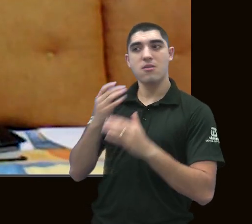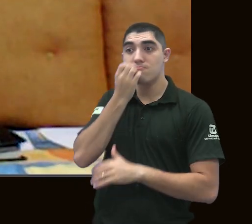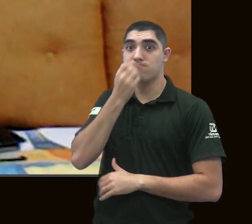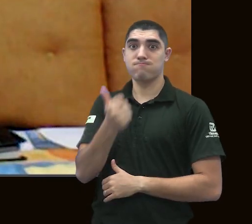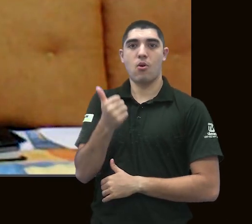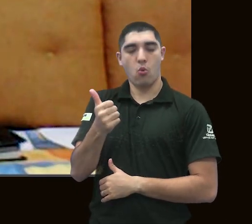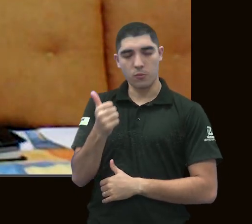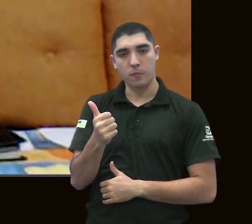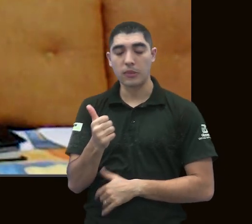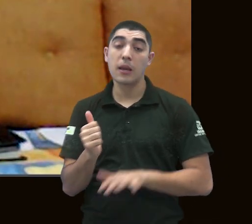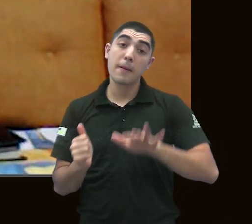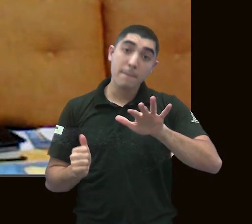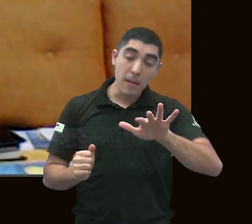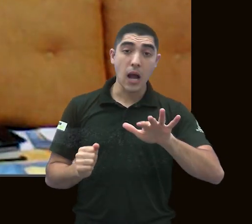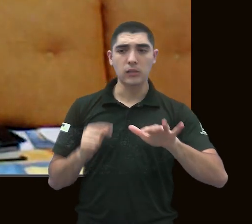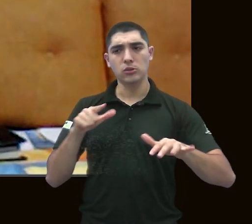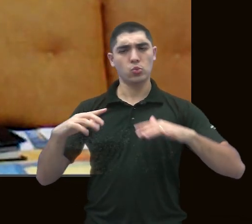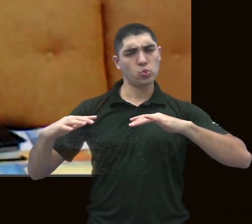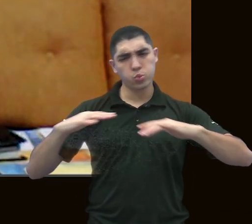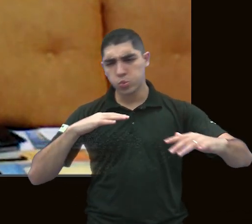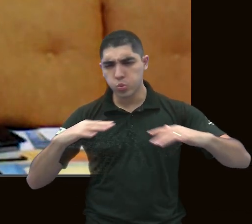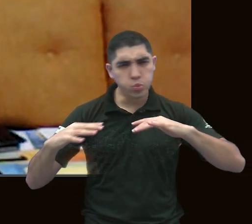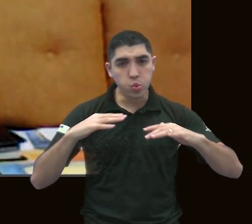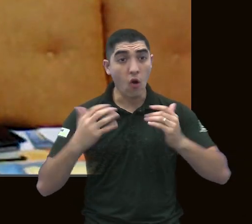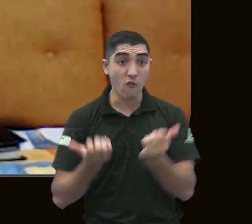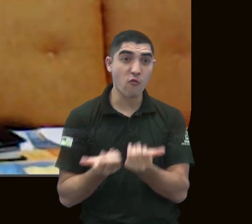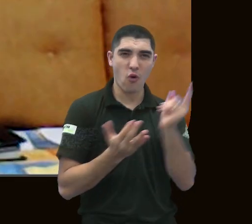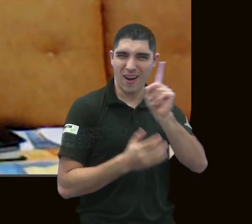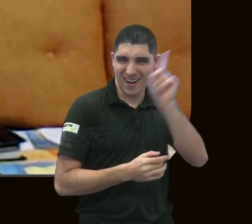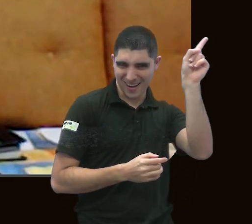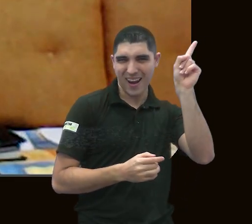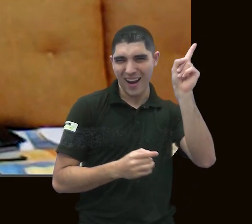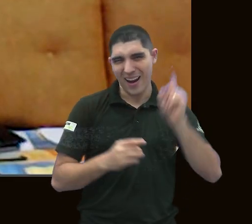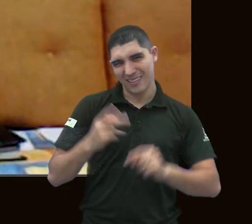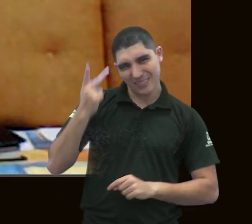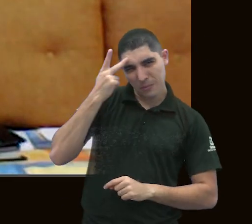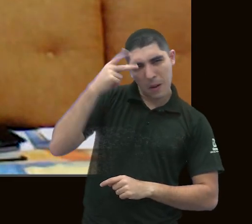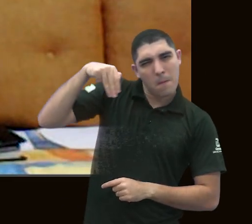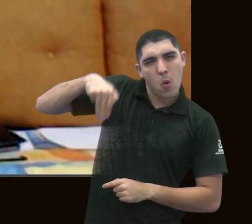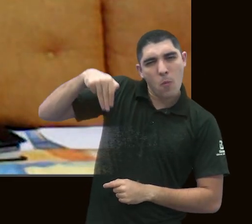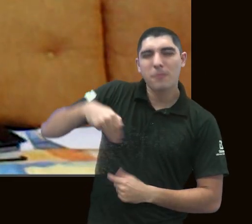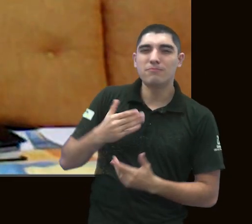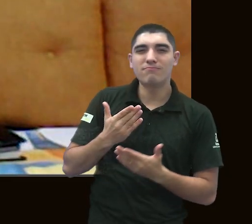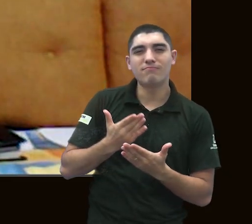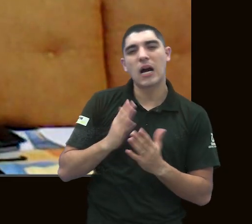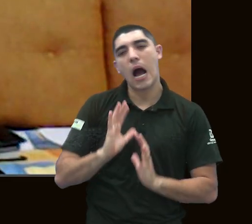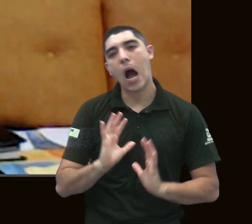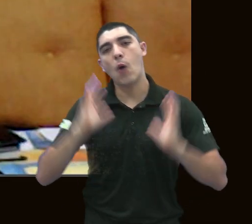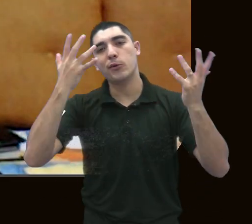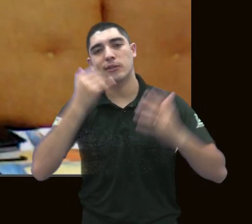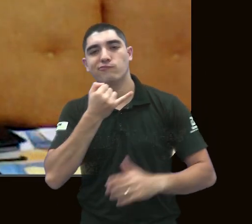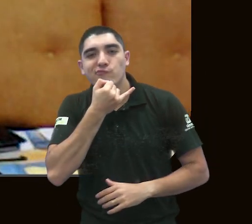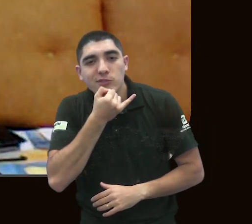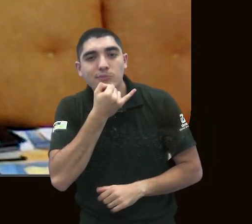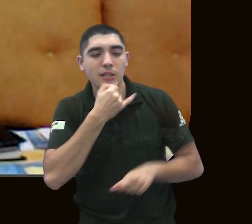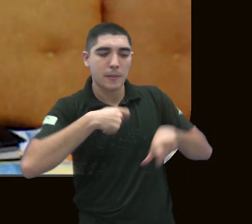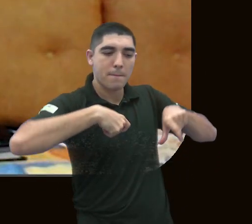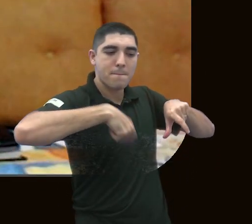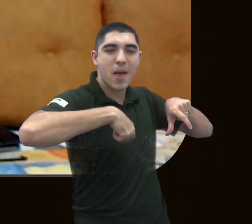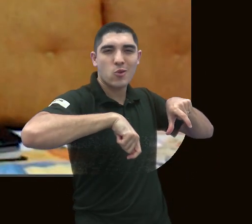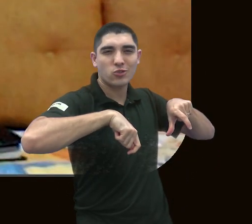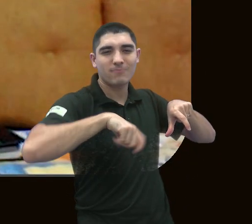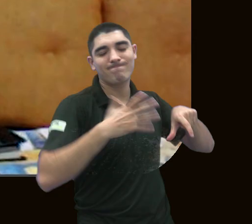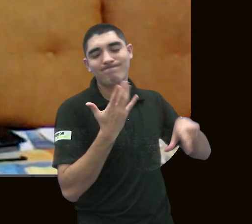vantajoso de ter ganho em São José. Mas jogamos uma bela partida no Morumbi, tivemos a infelicidade de ter um